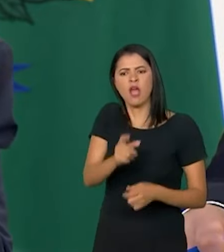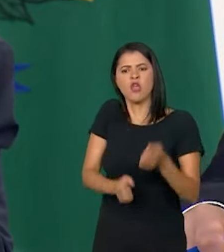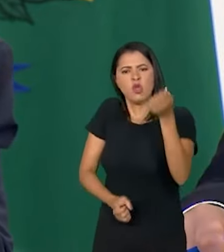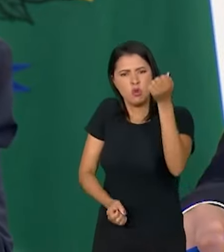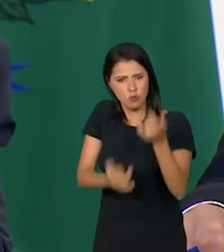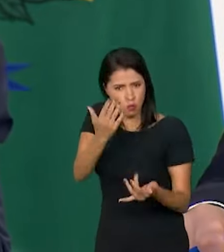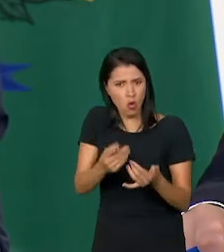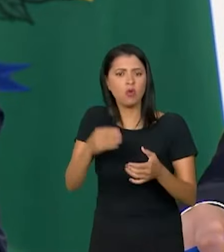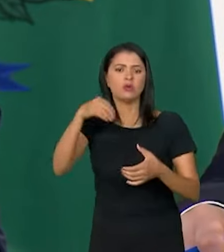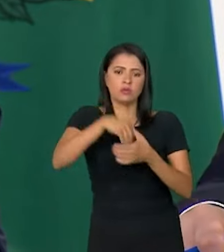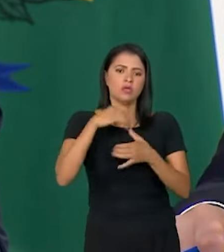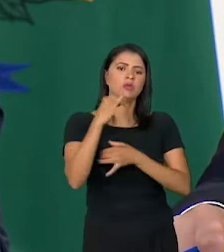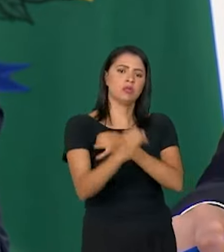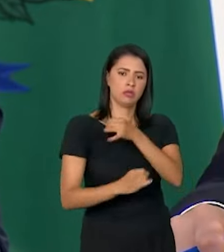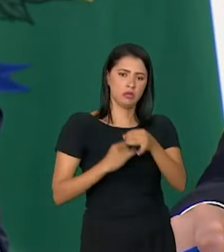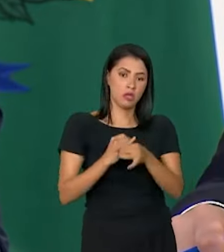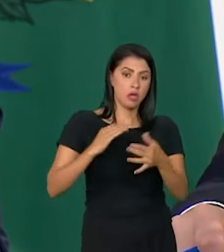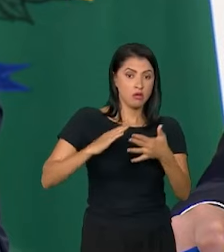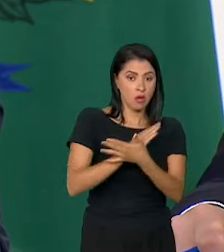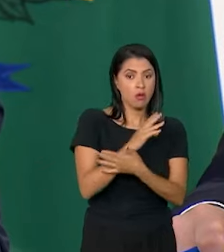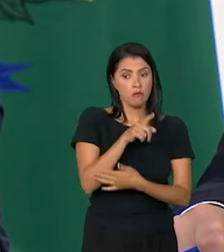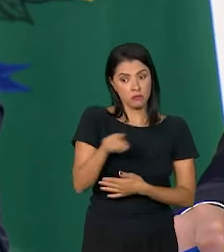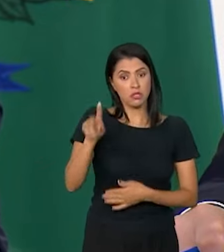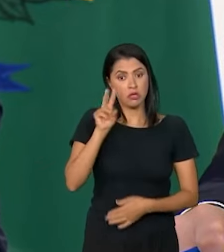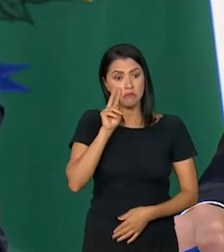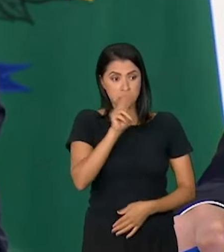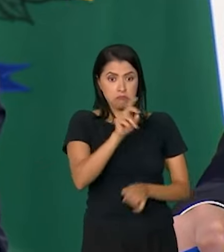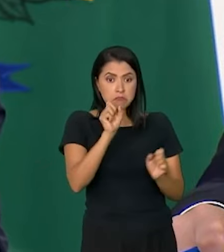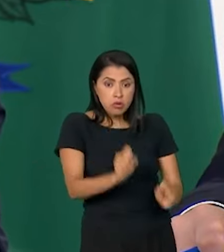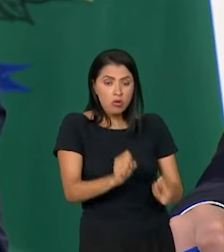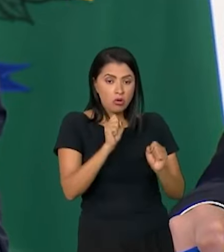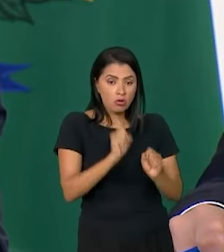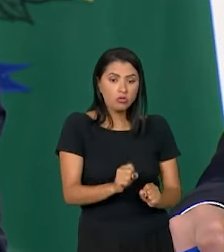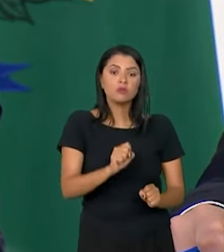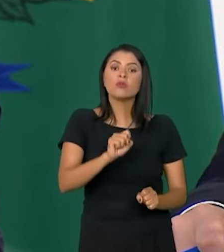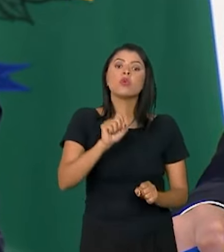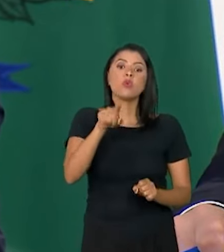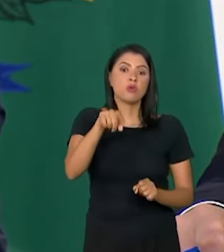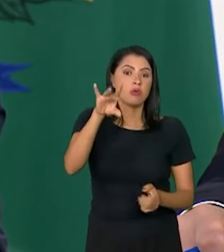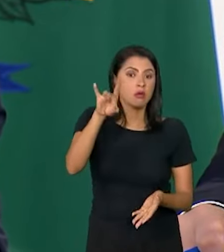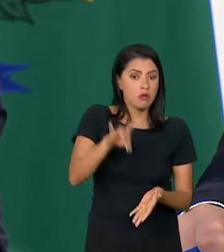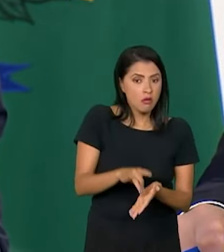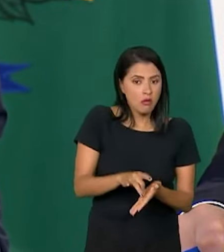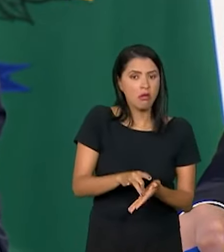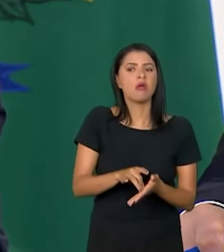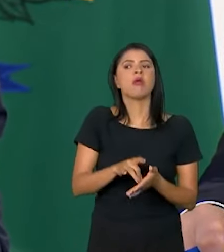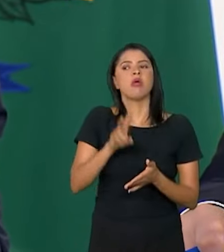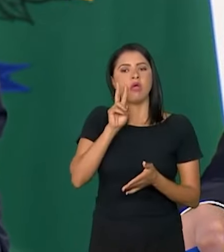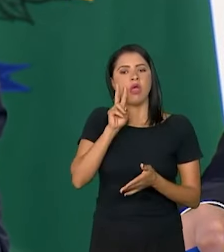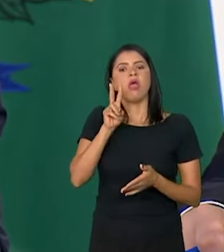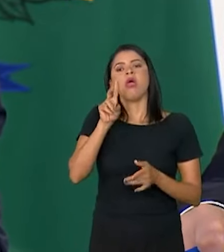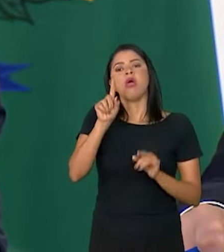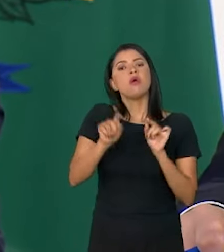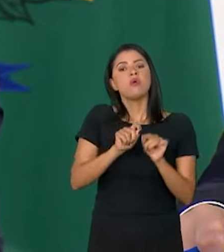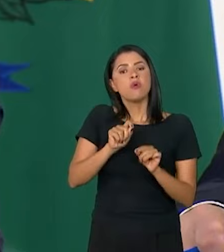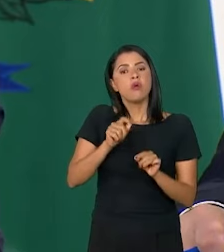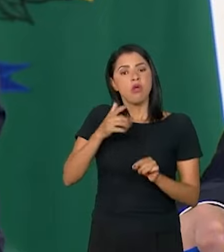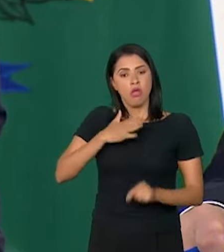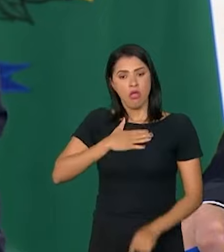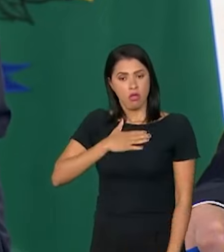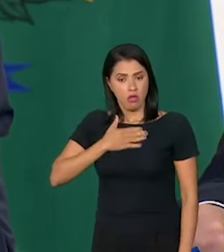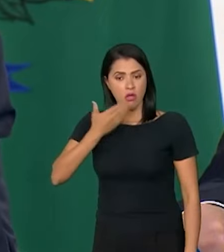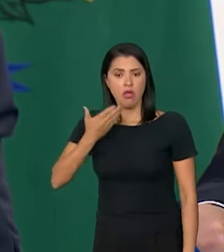tem na internet algumas coisas vocês podem ver o dado concreto o dado concreto é que a